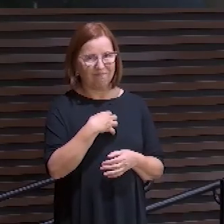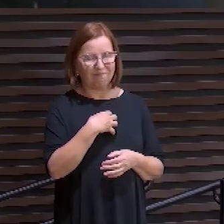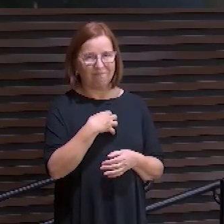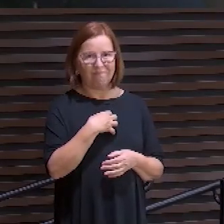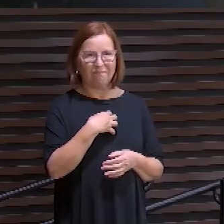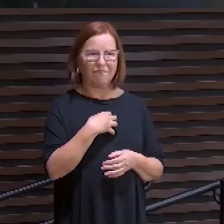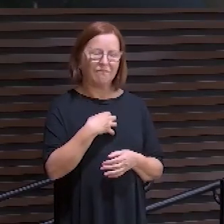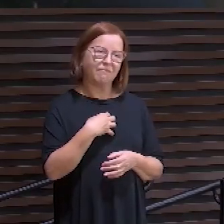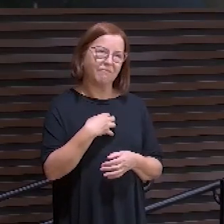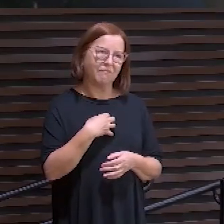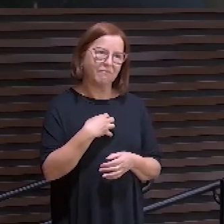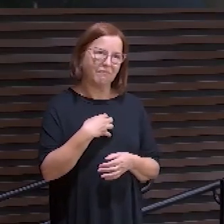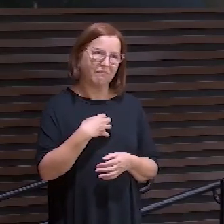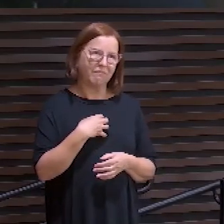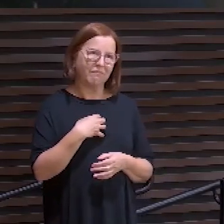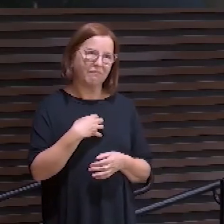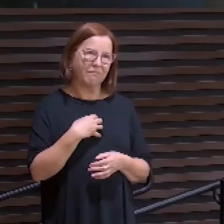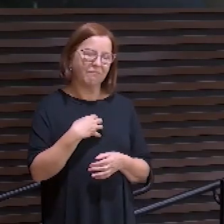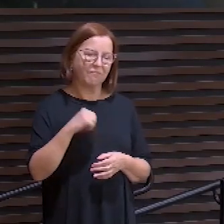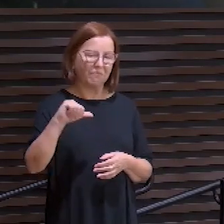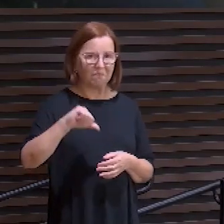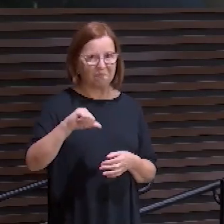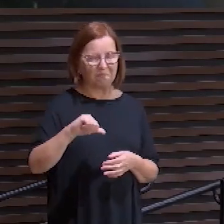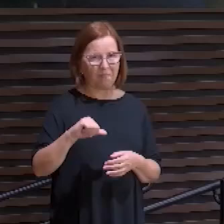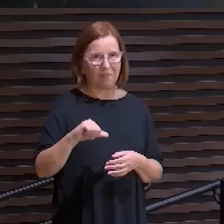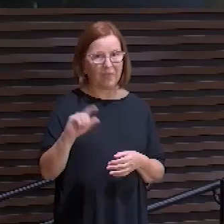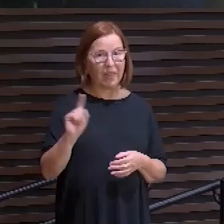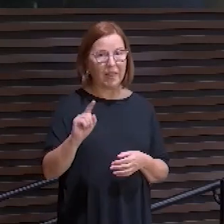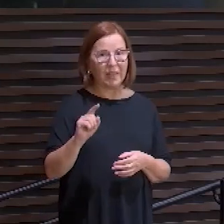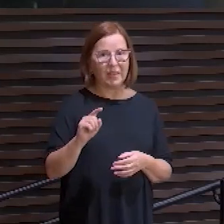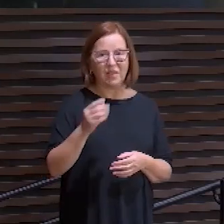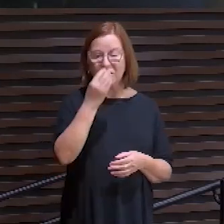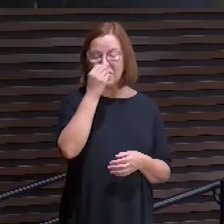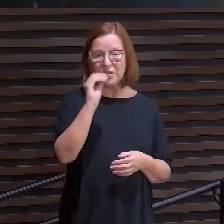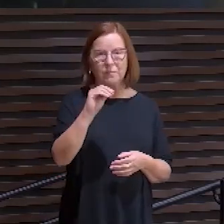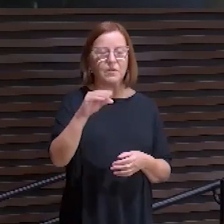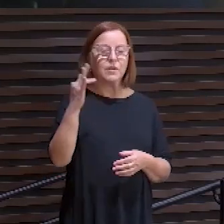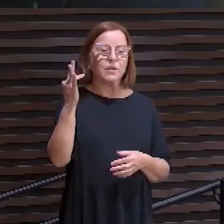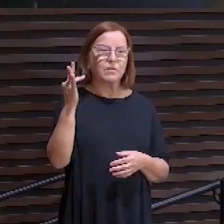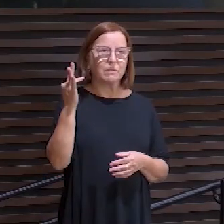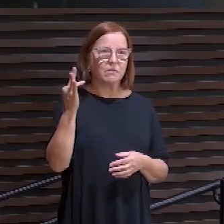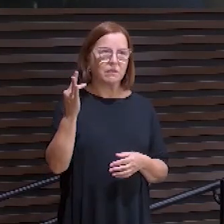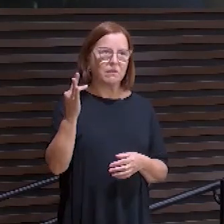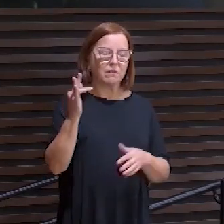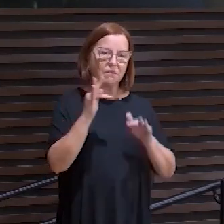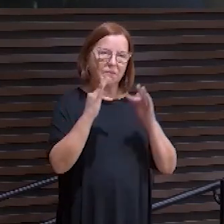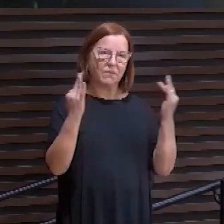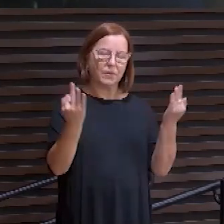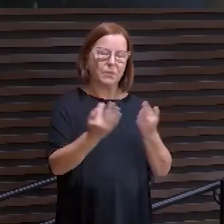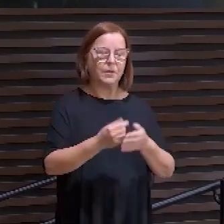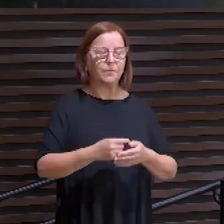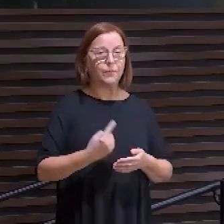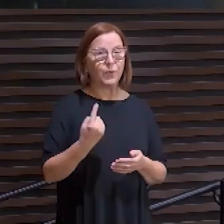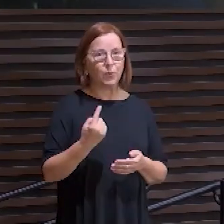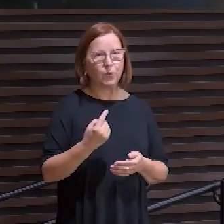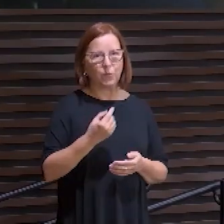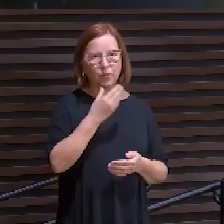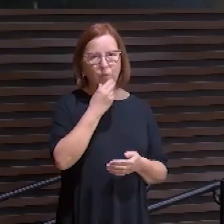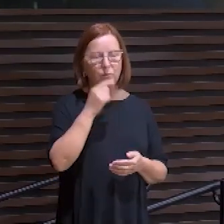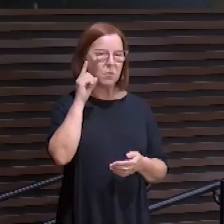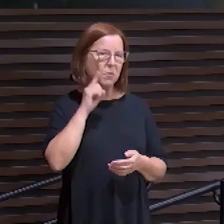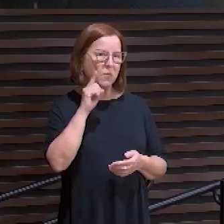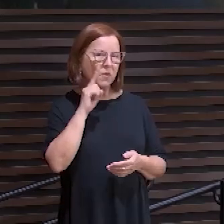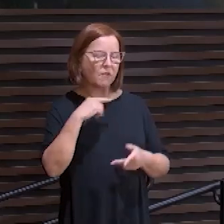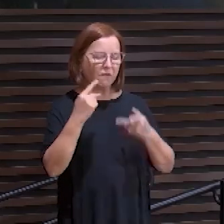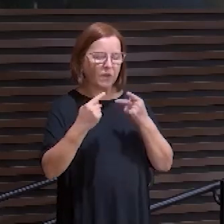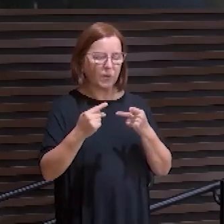Não negligencie a sua família. Um jurista norte-americano afirmou o seguinte: a